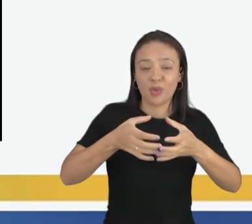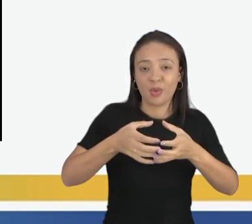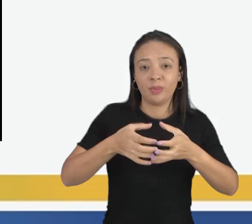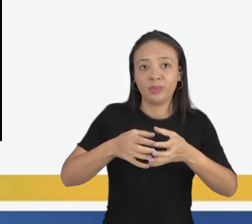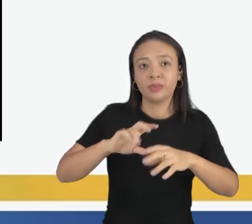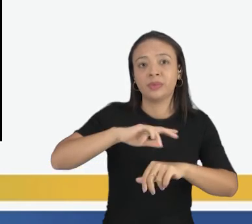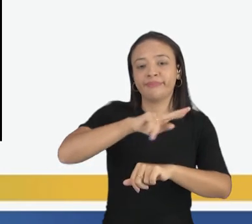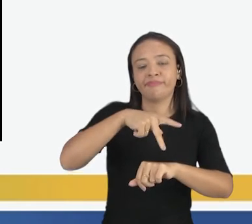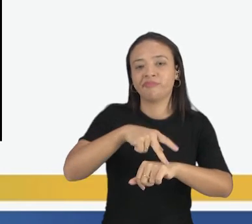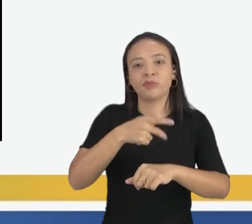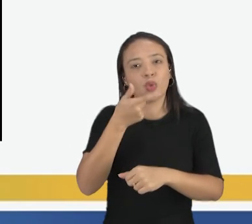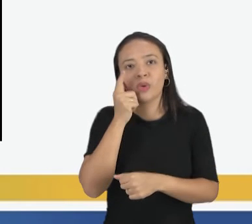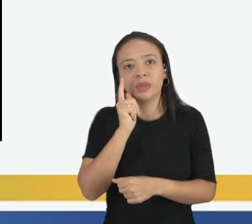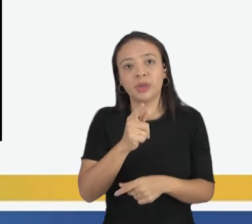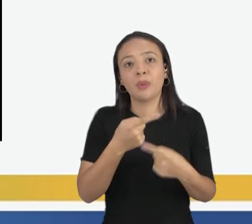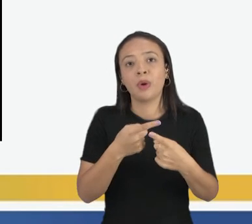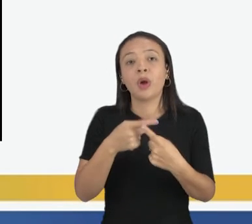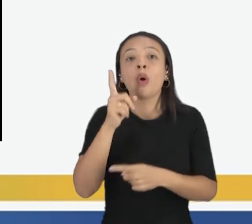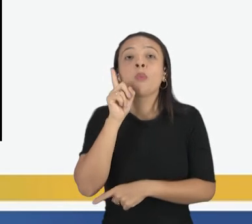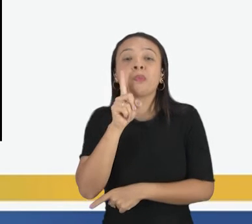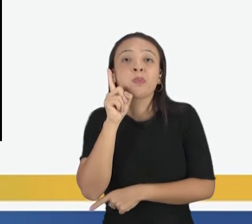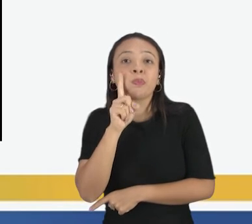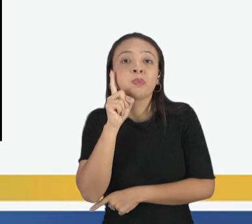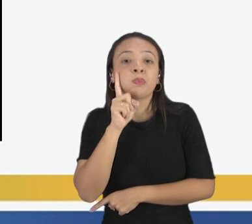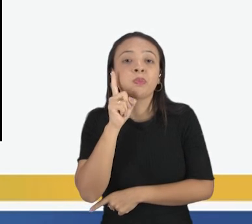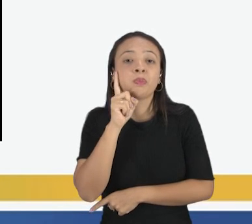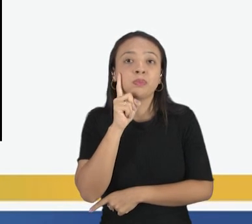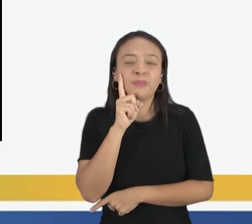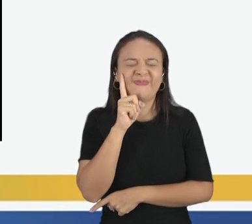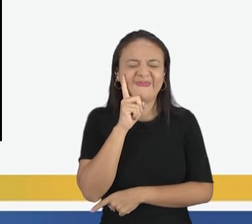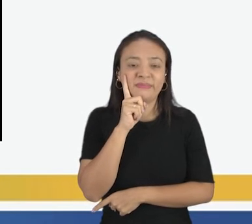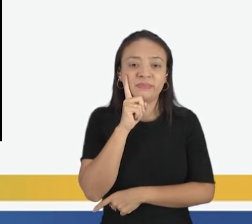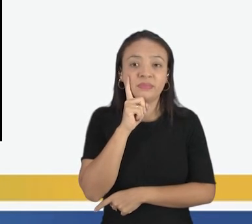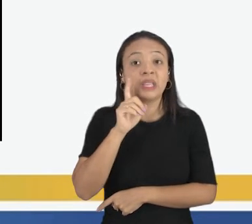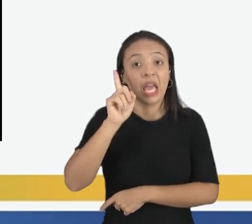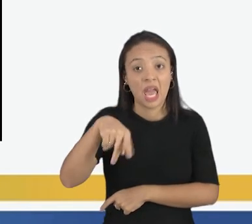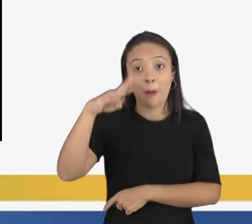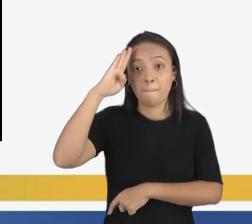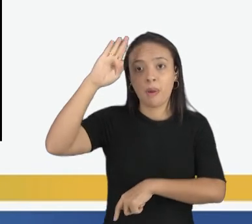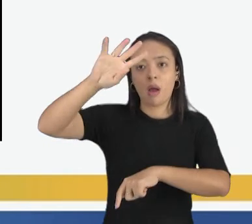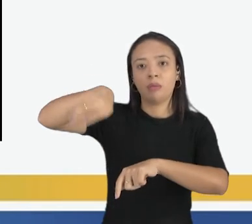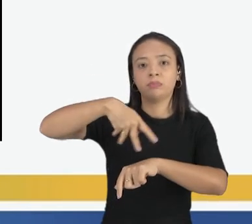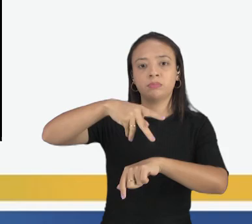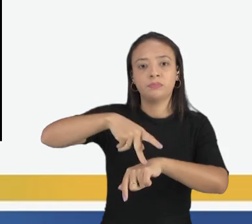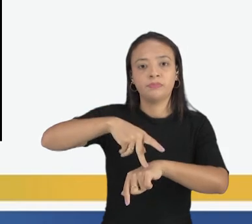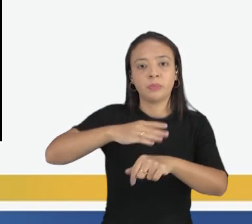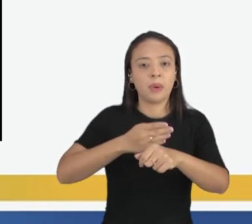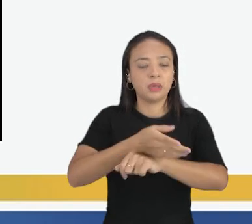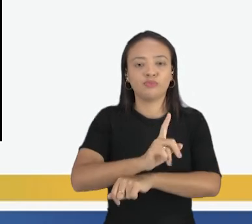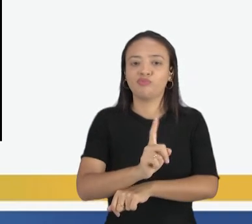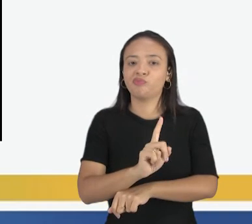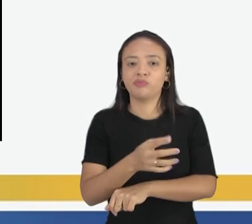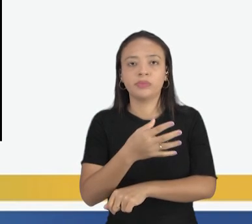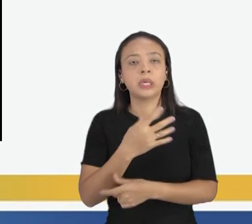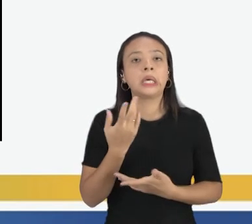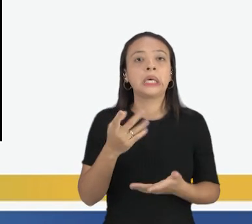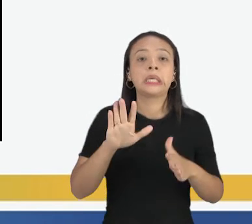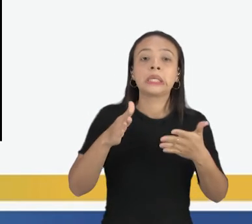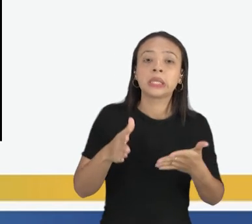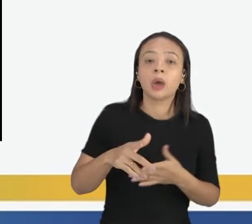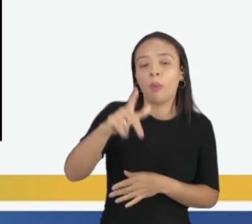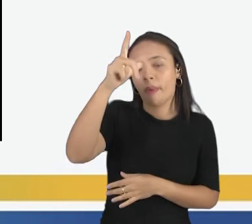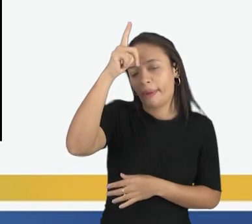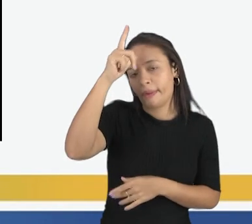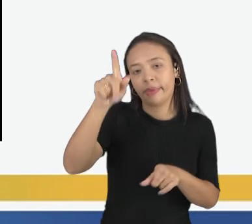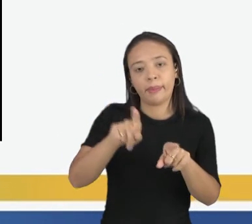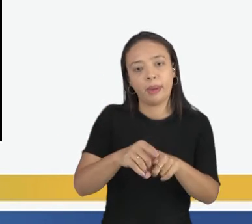né? Para começar, os Estados Unidos, que passou a ser essa potência no mundo, né, não participou das decisões e a Alemanha então ficou de fora.